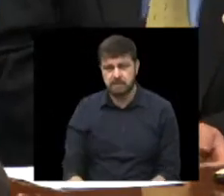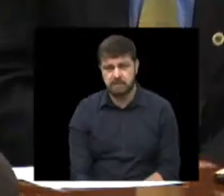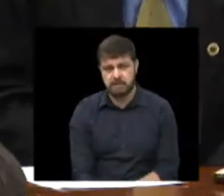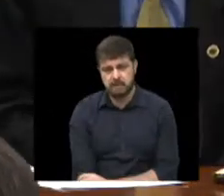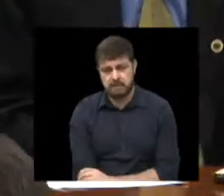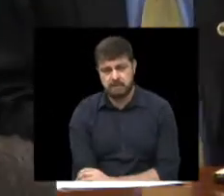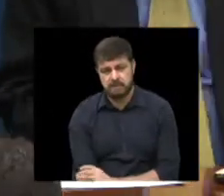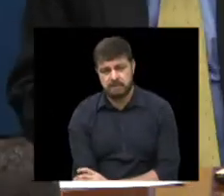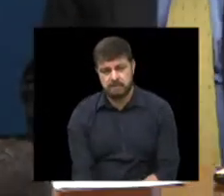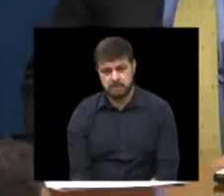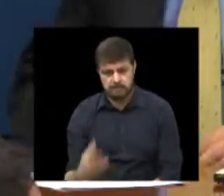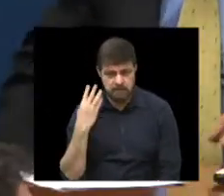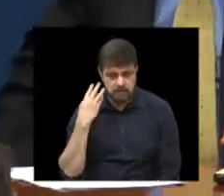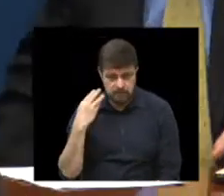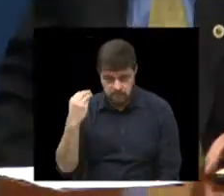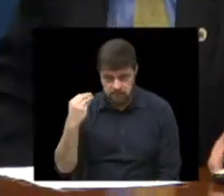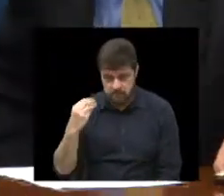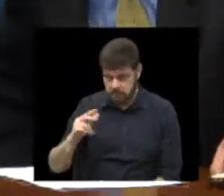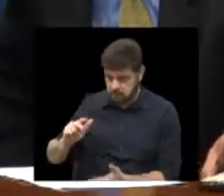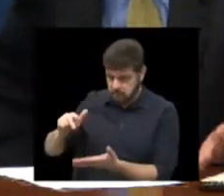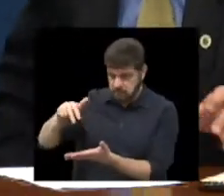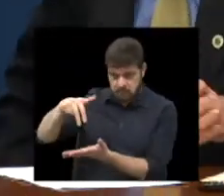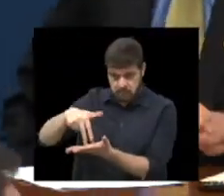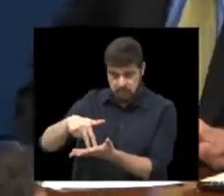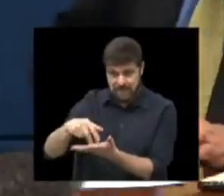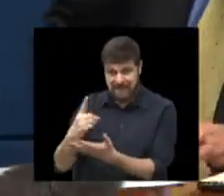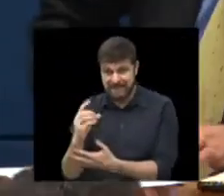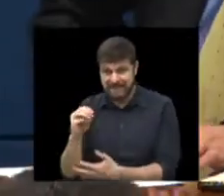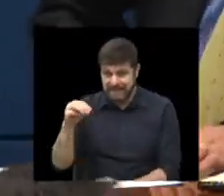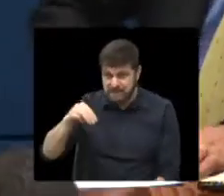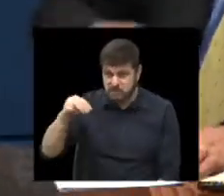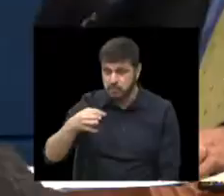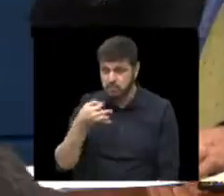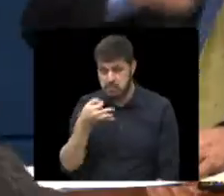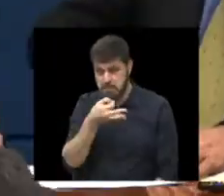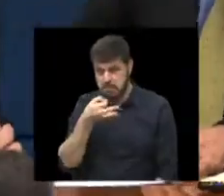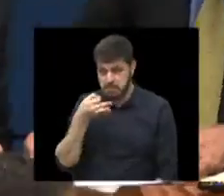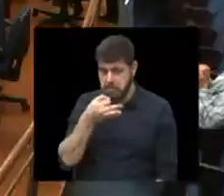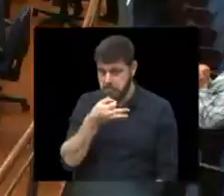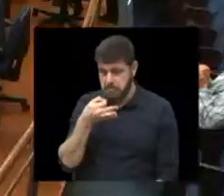Vereadora Mariana Conte tem a tribuna por 10 minutos para discutir a matéria.